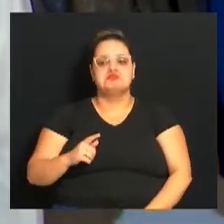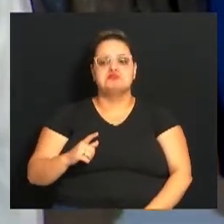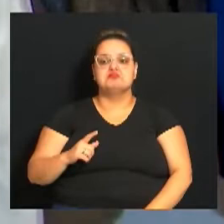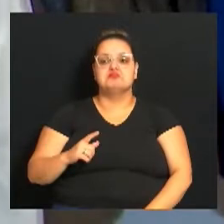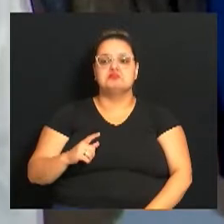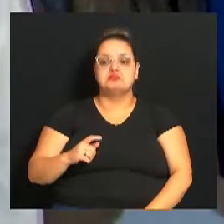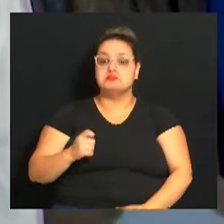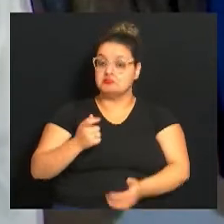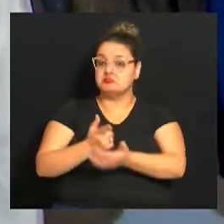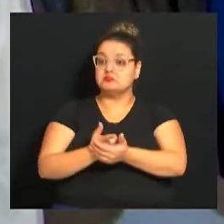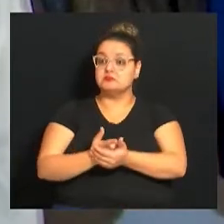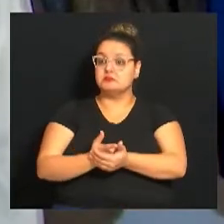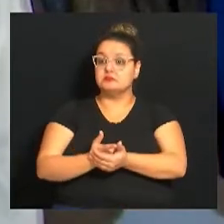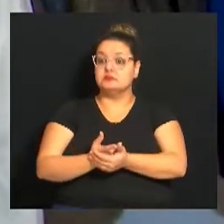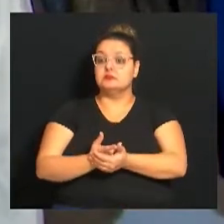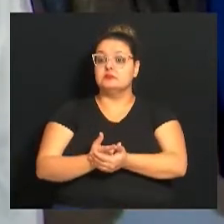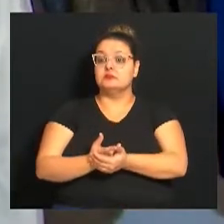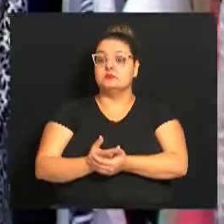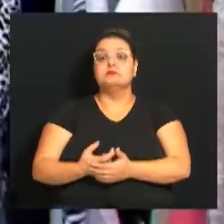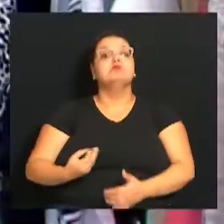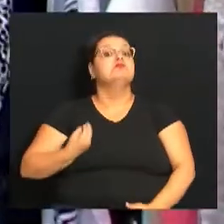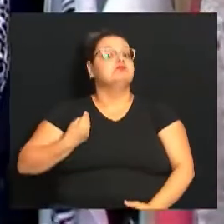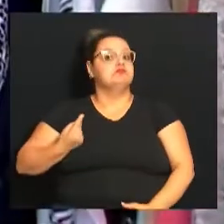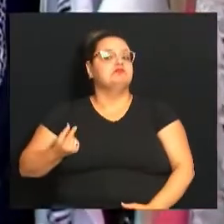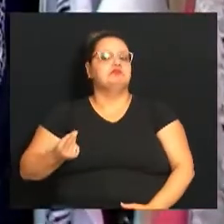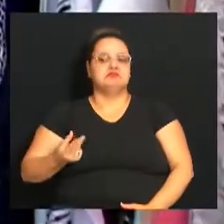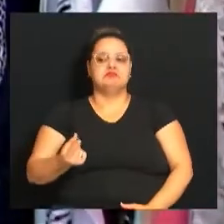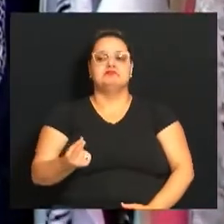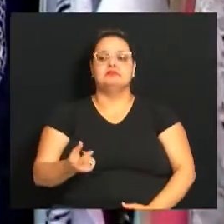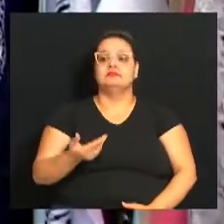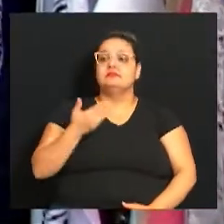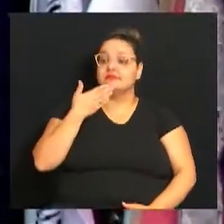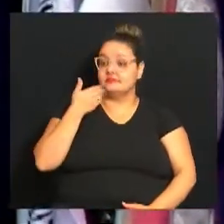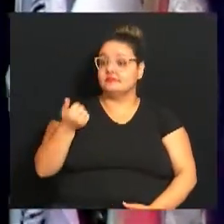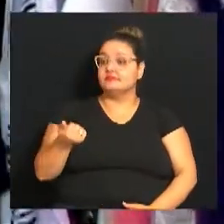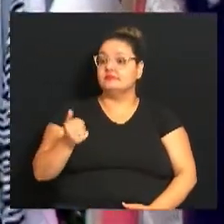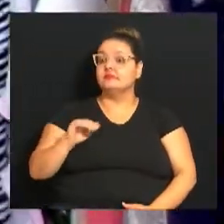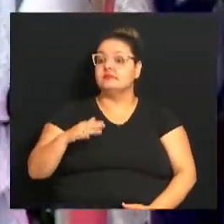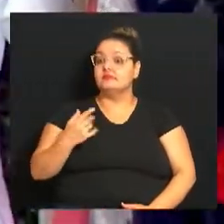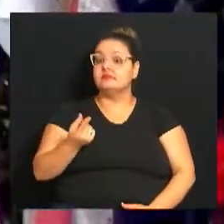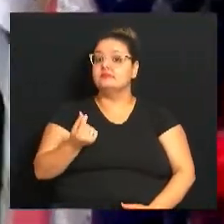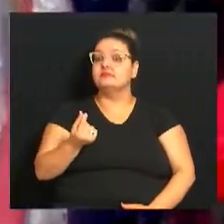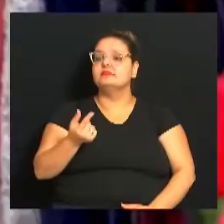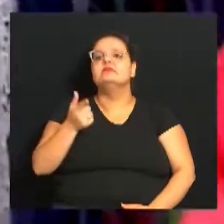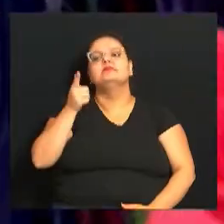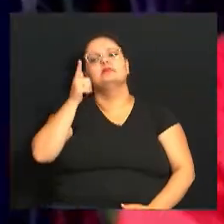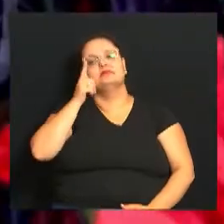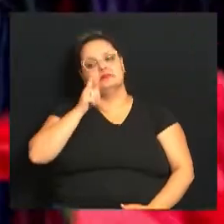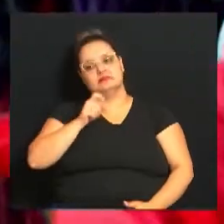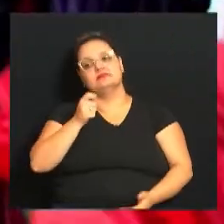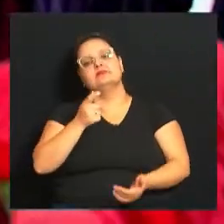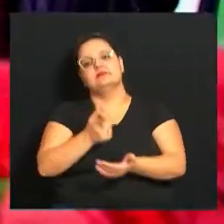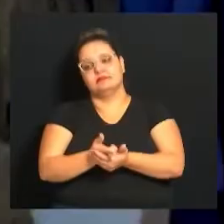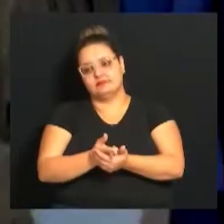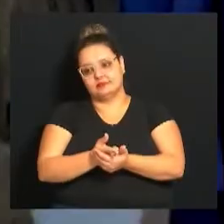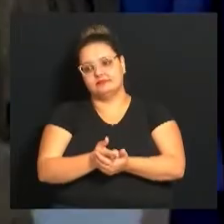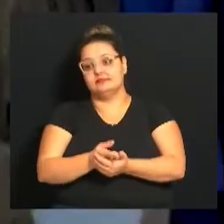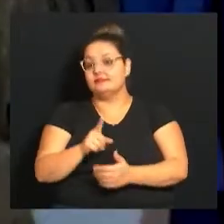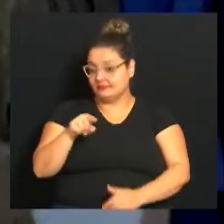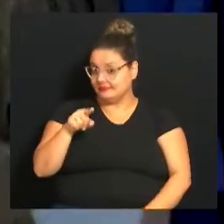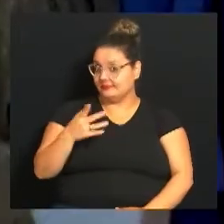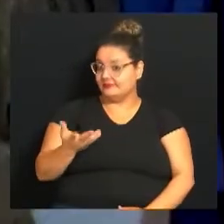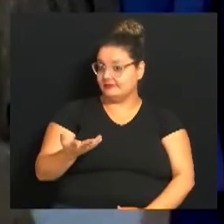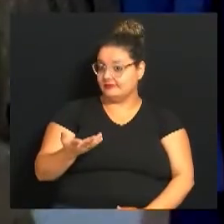assim, como a gente costuma dizer, para a vida toda. Melhor ainda é quando o preço cabe no bolso do cliente, né, Maria Zilda? E o que